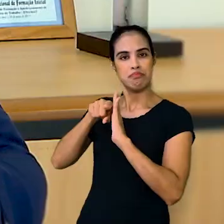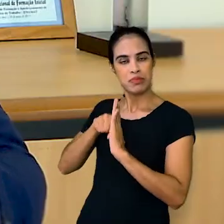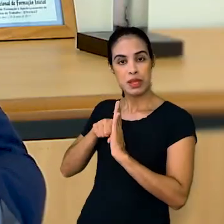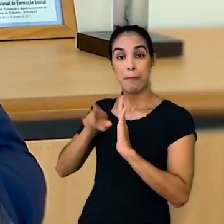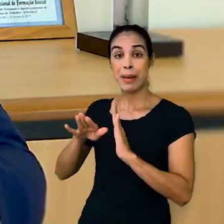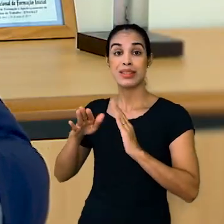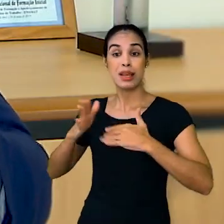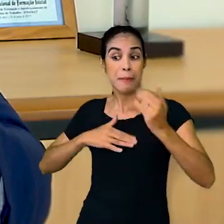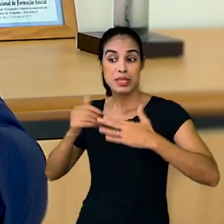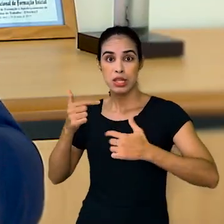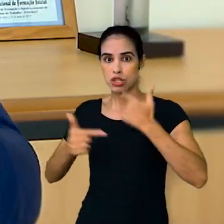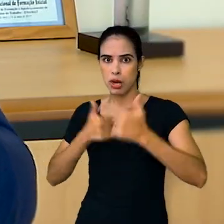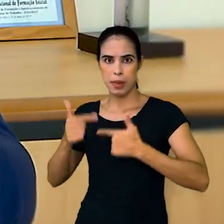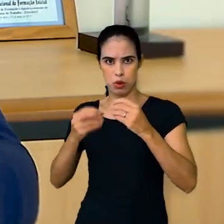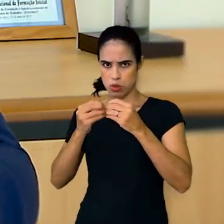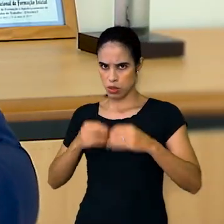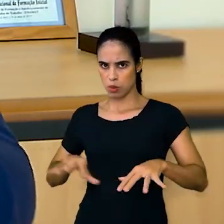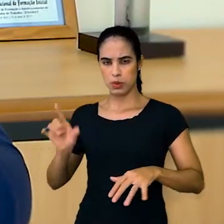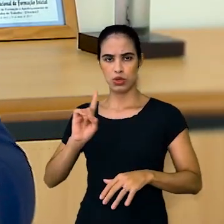capacidade laborativa,